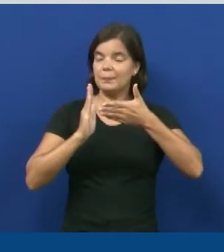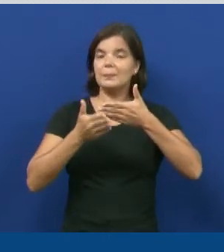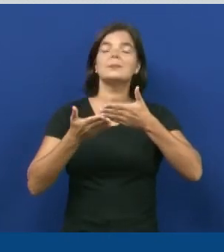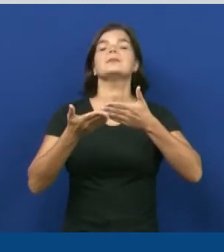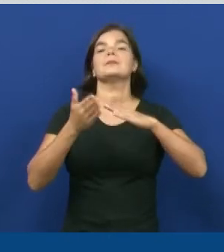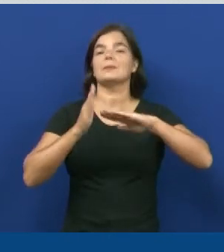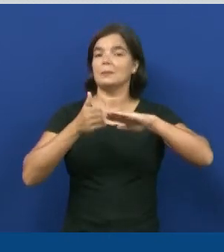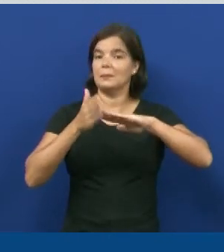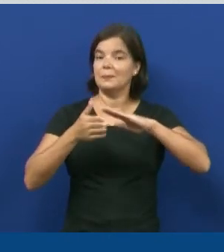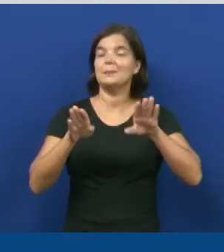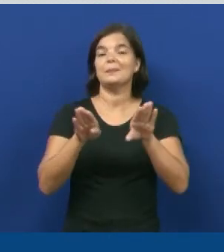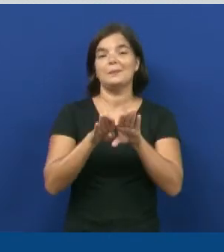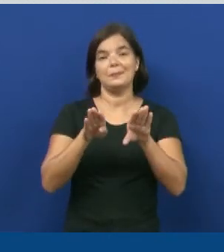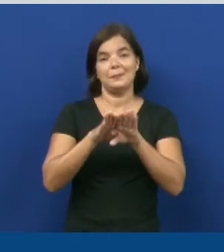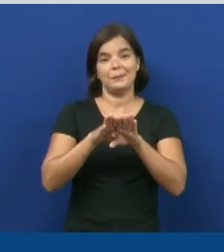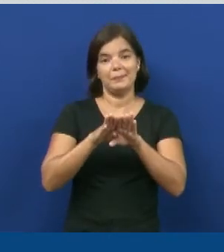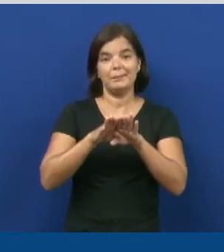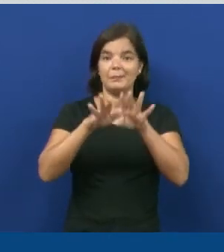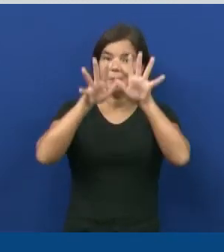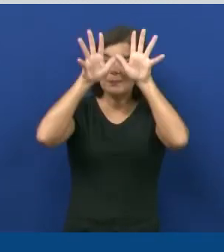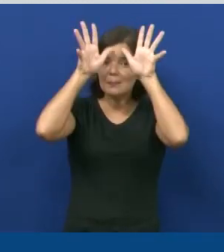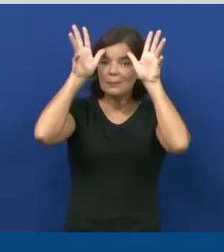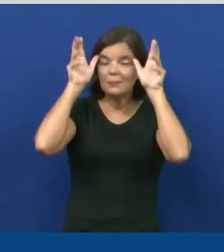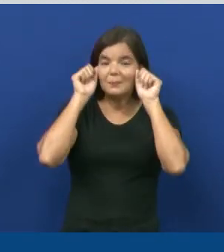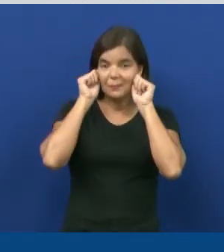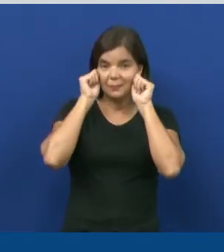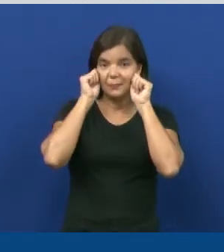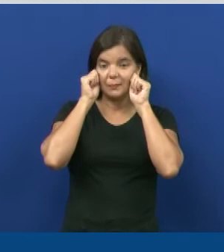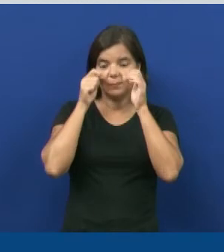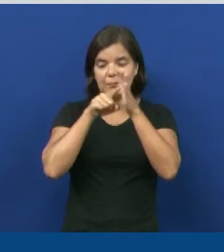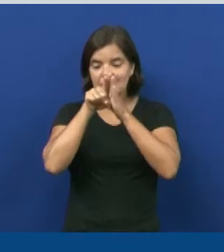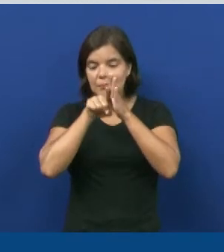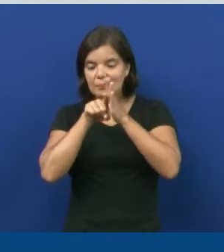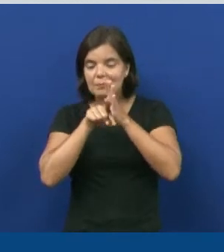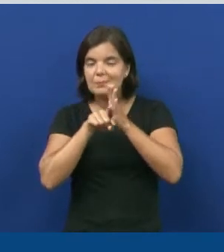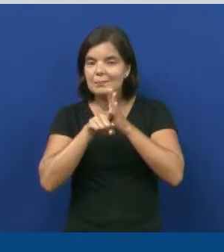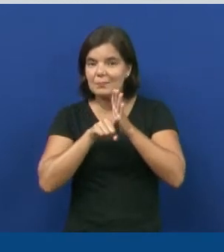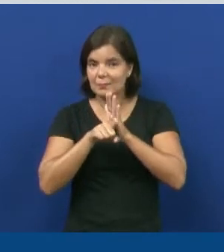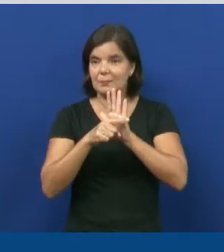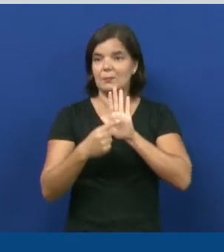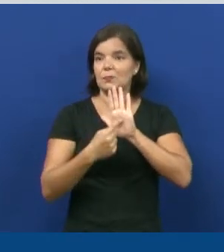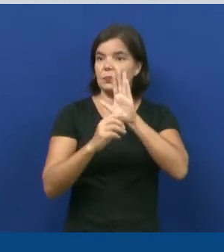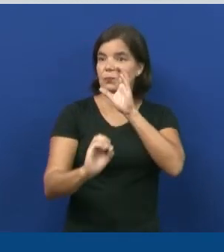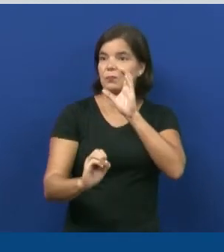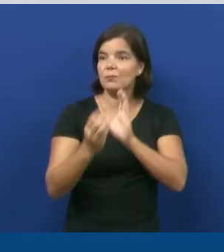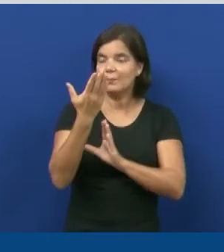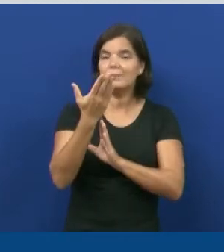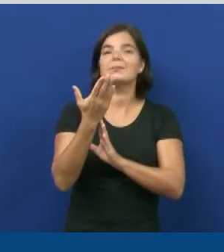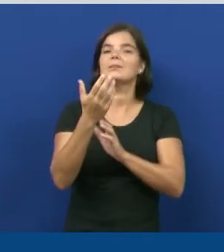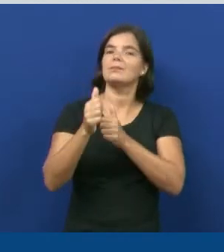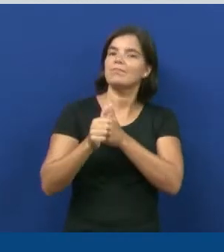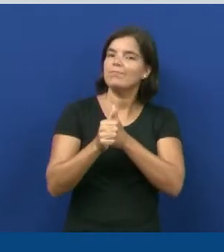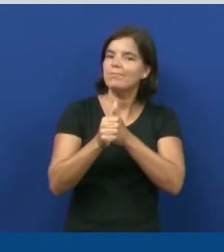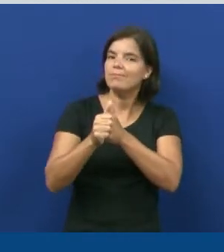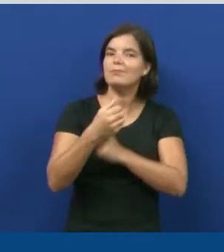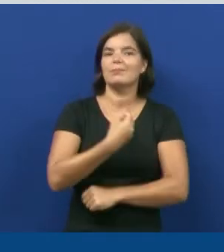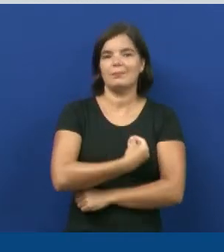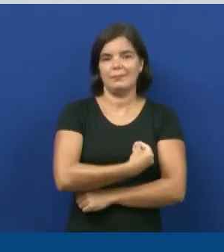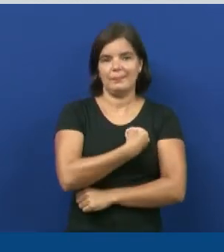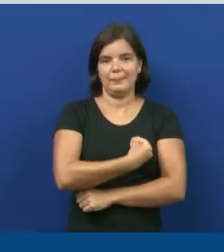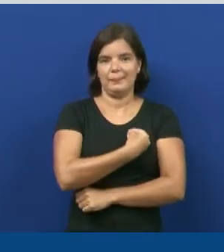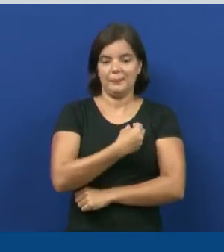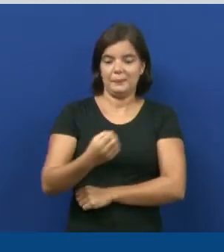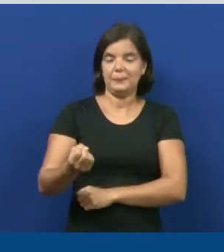teatro acreano. E aí eu desafio você a fazer uma pesquisa, dando destaque para o surgimento, as companhias teatrais existentes